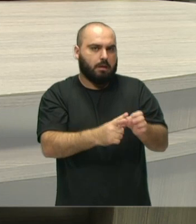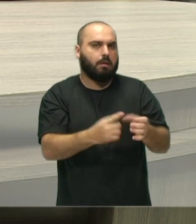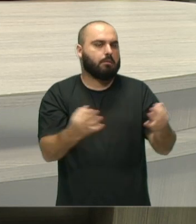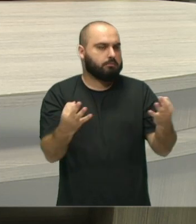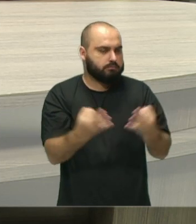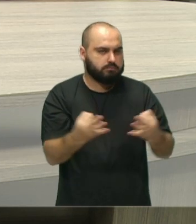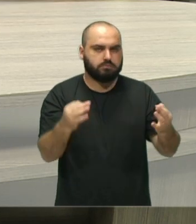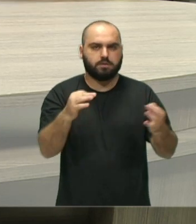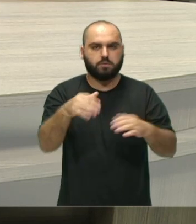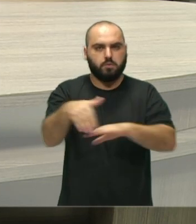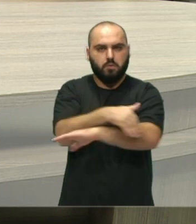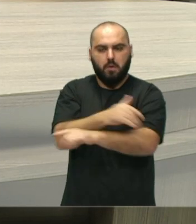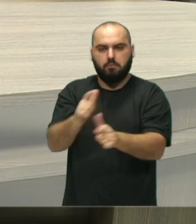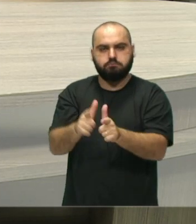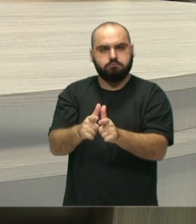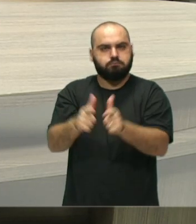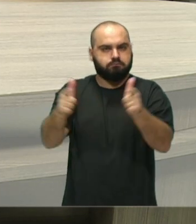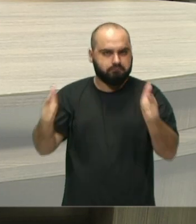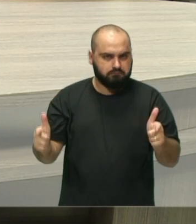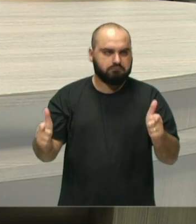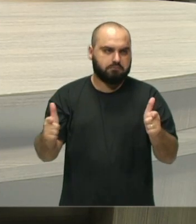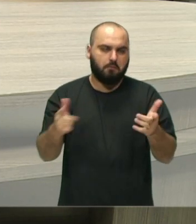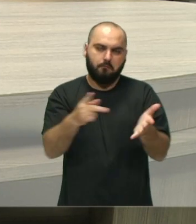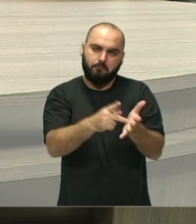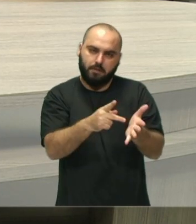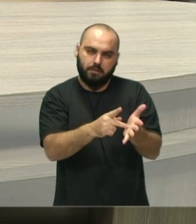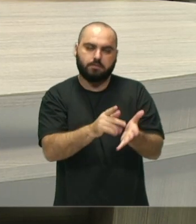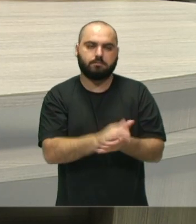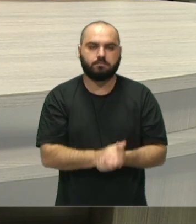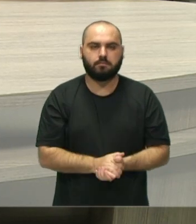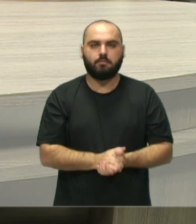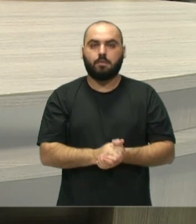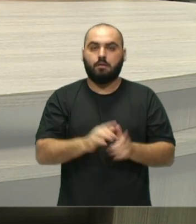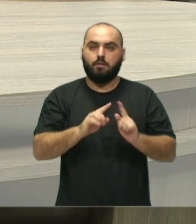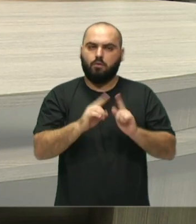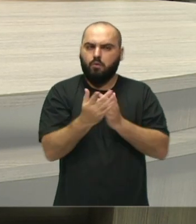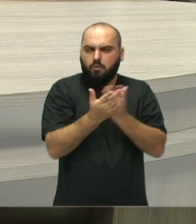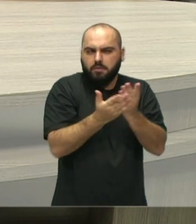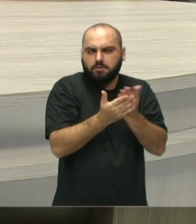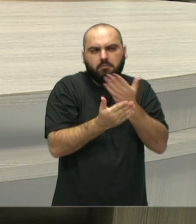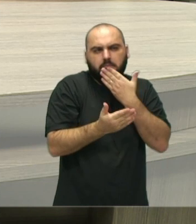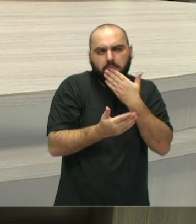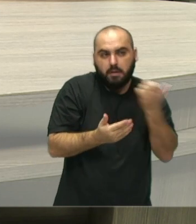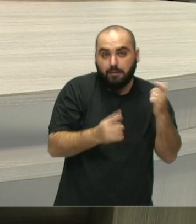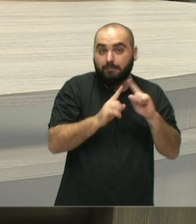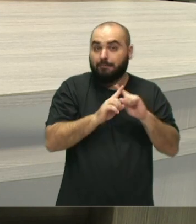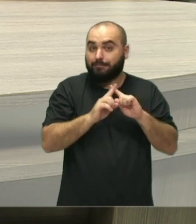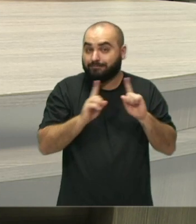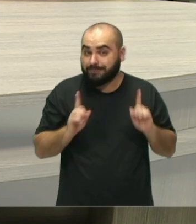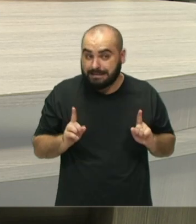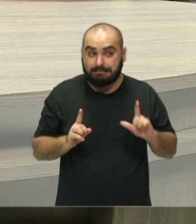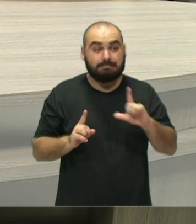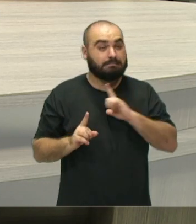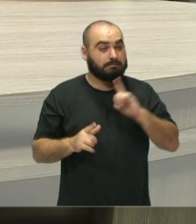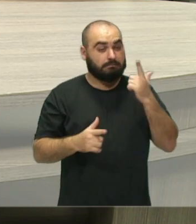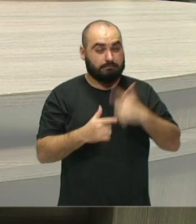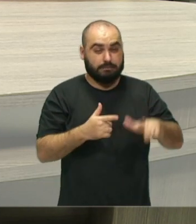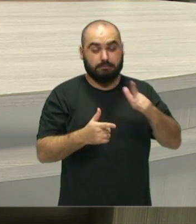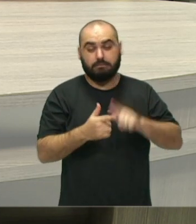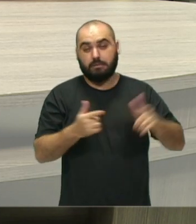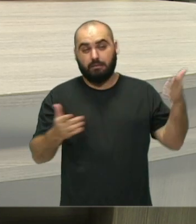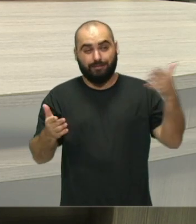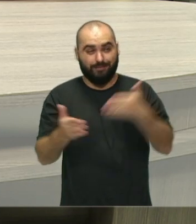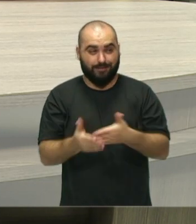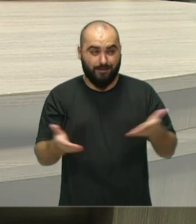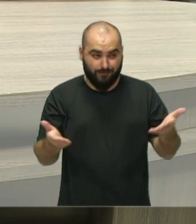em avenidas e tudo isso, e começou a fluir um pouquinho melhor, mas ainda é caótico.